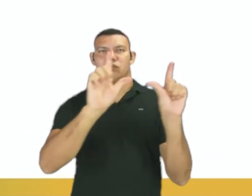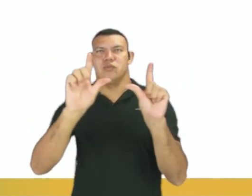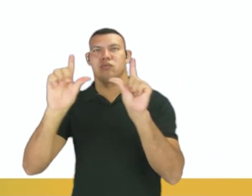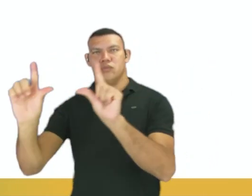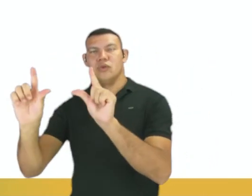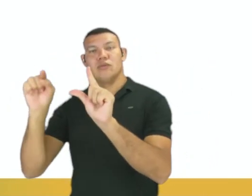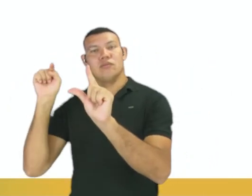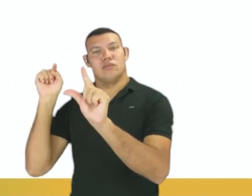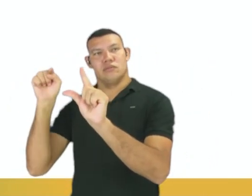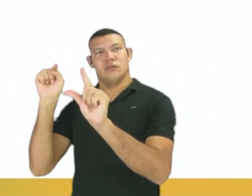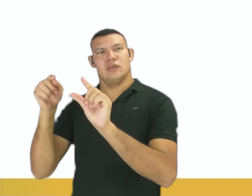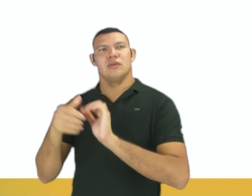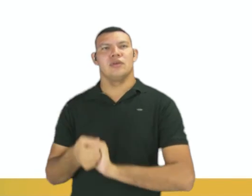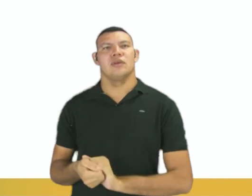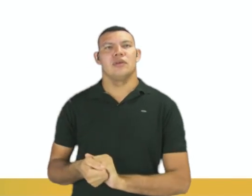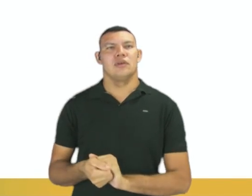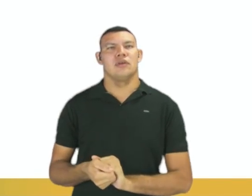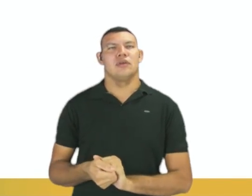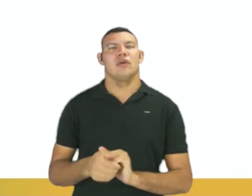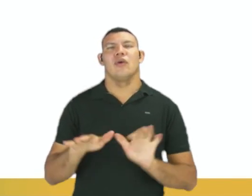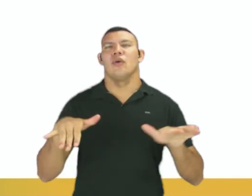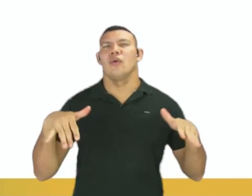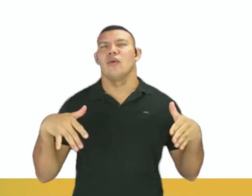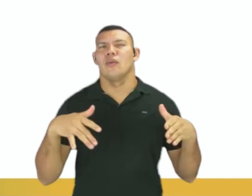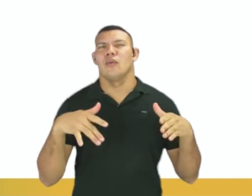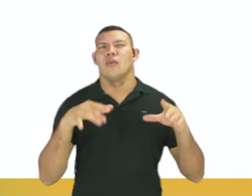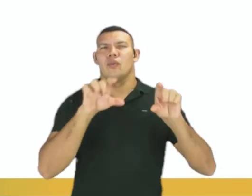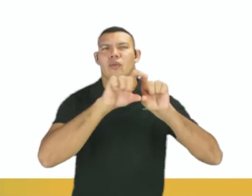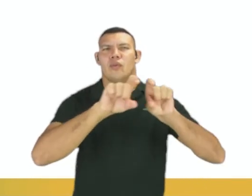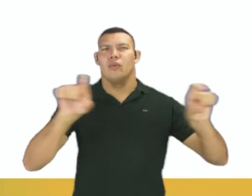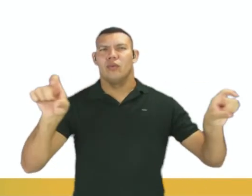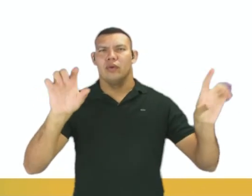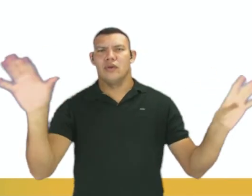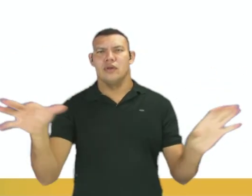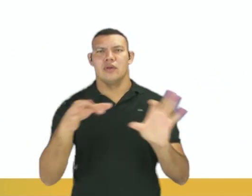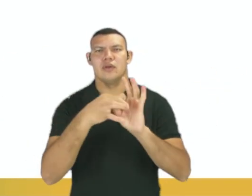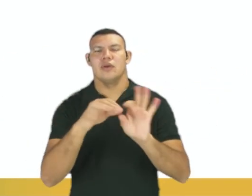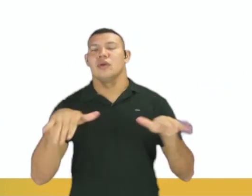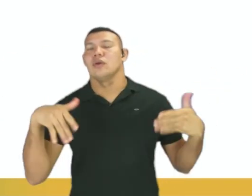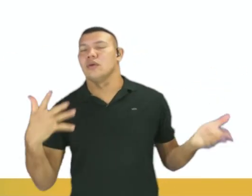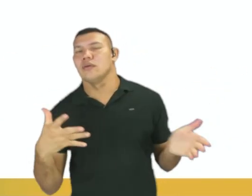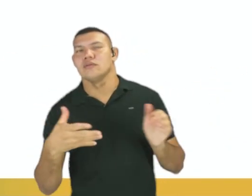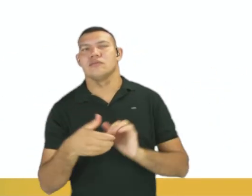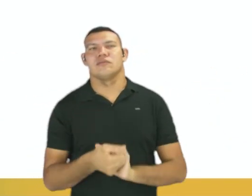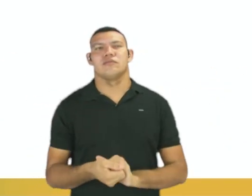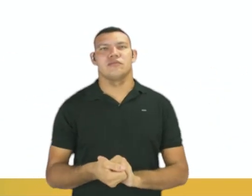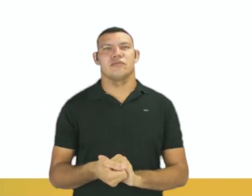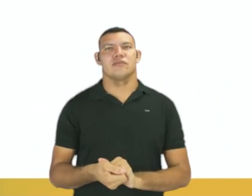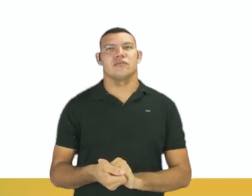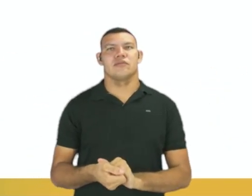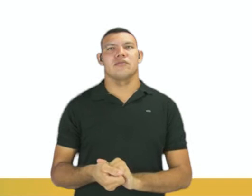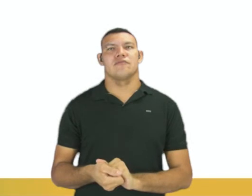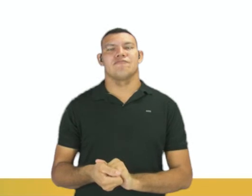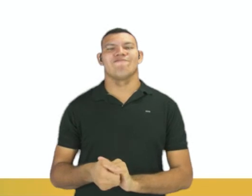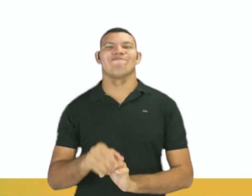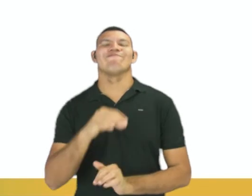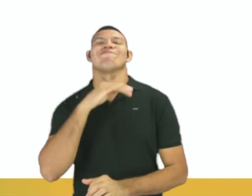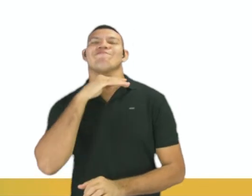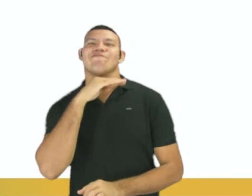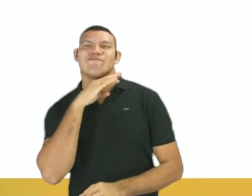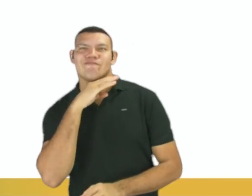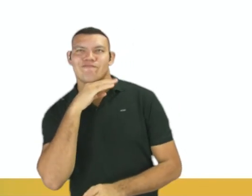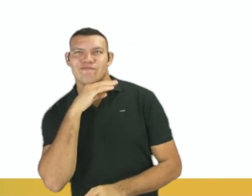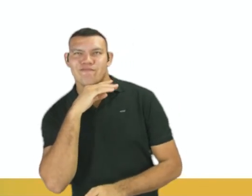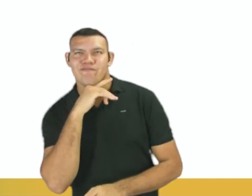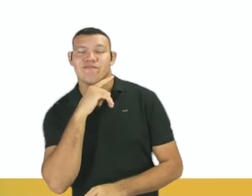subordinada E o pior é que a sobremesa é